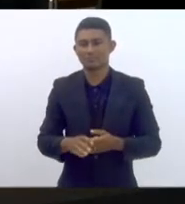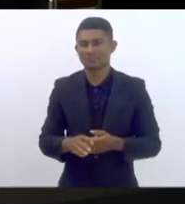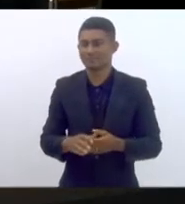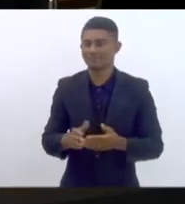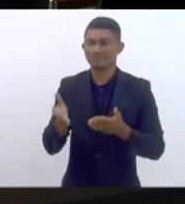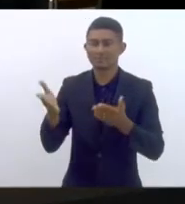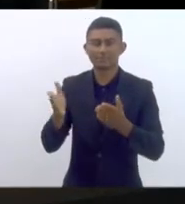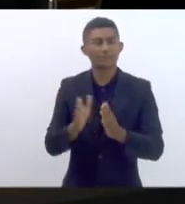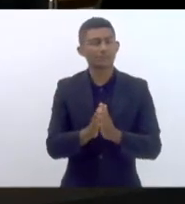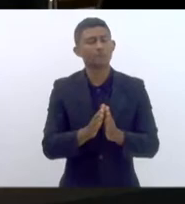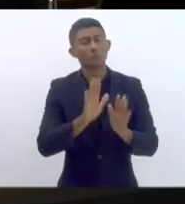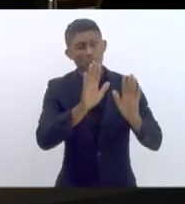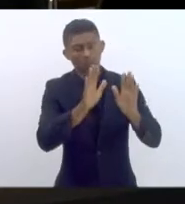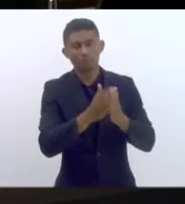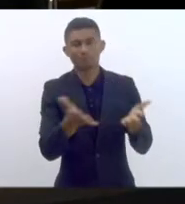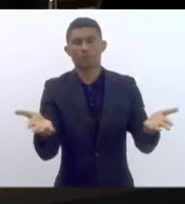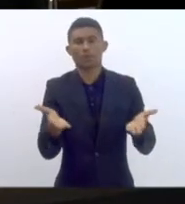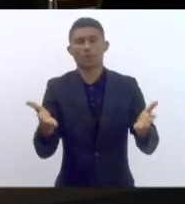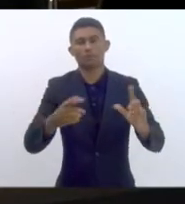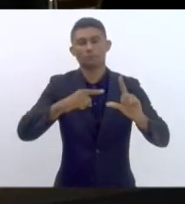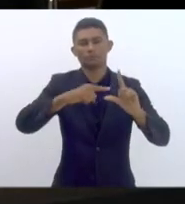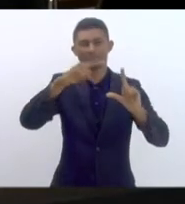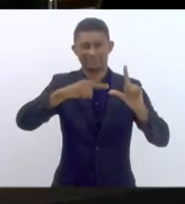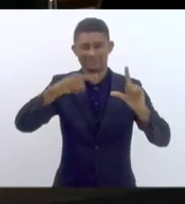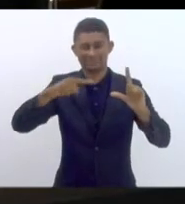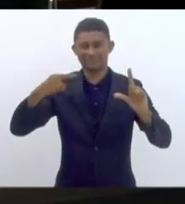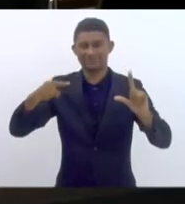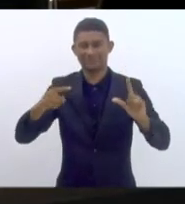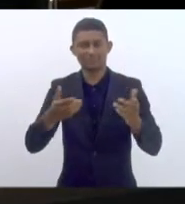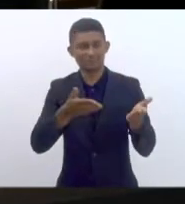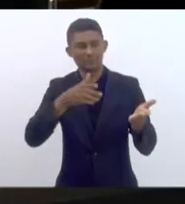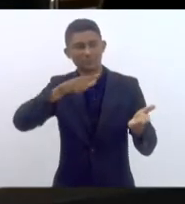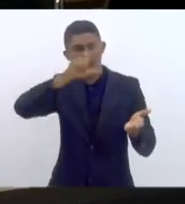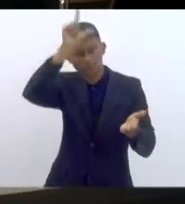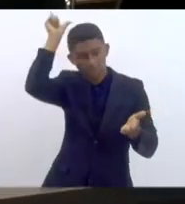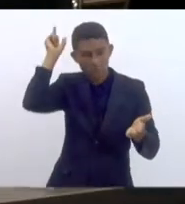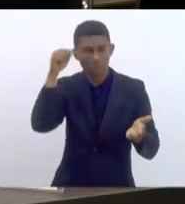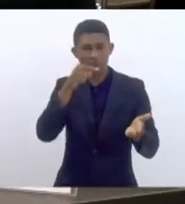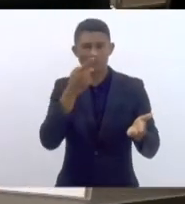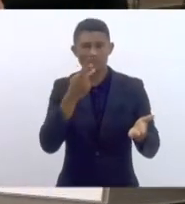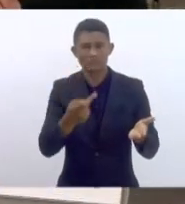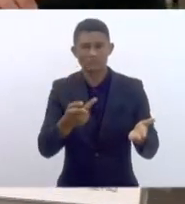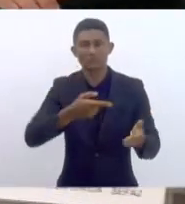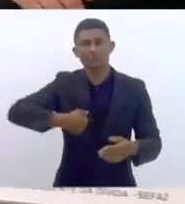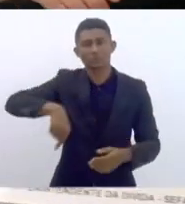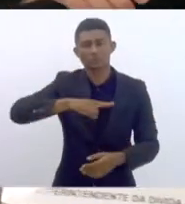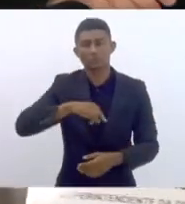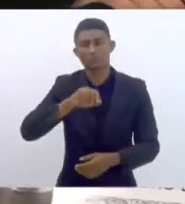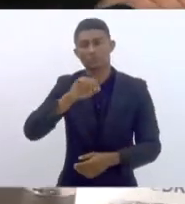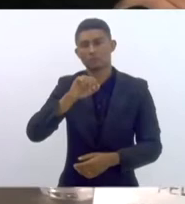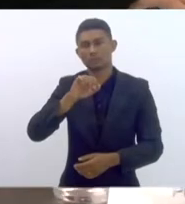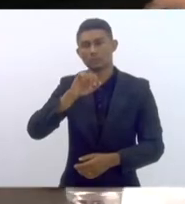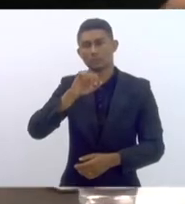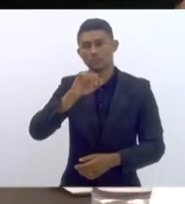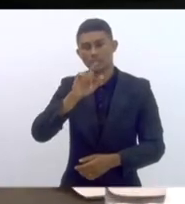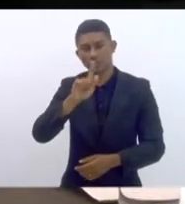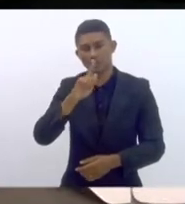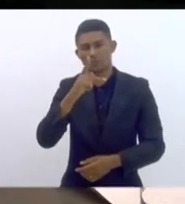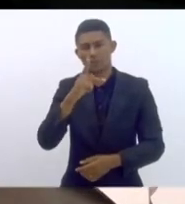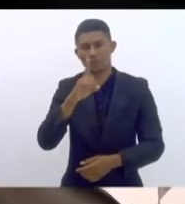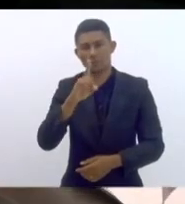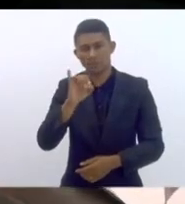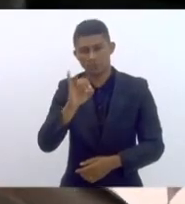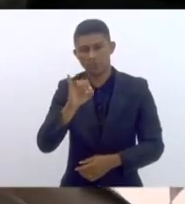Só para tentar, no índice atual, quando o Luiz Paulo falou, né, que a gente está por IGPDI mais 6 desde 99